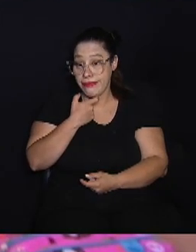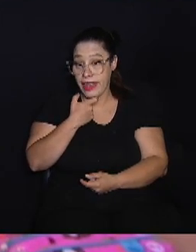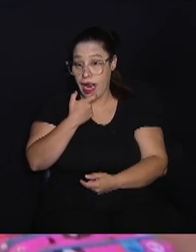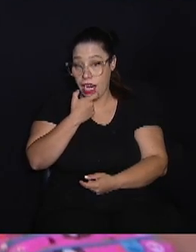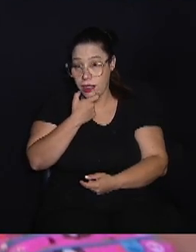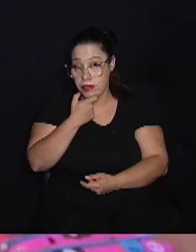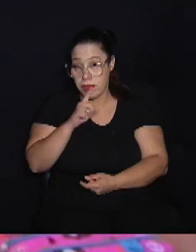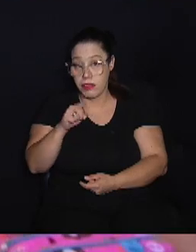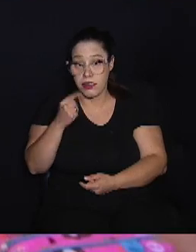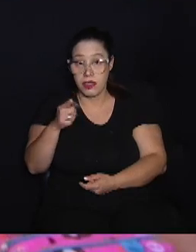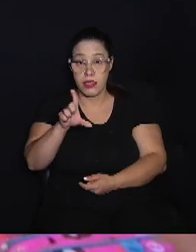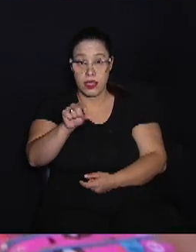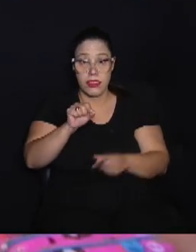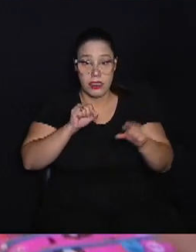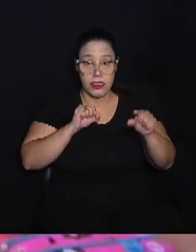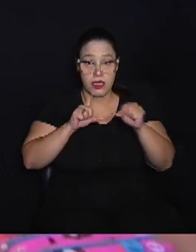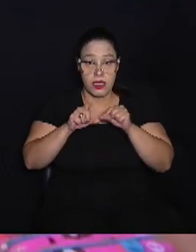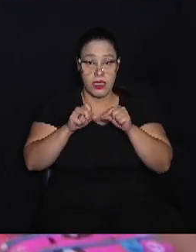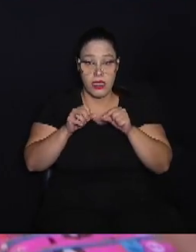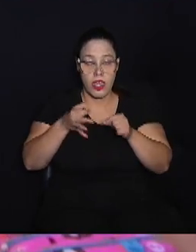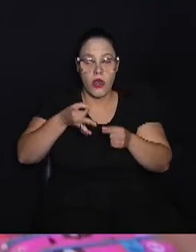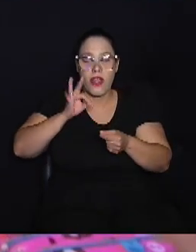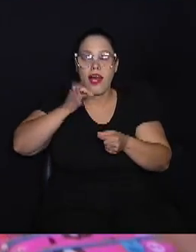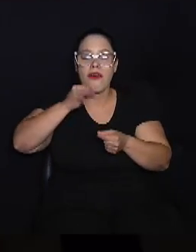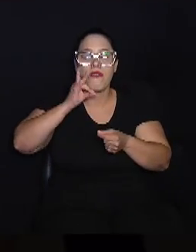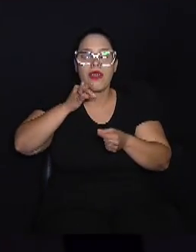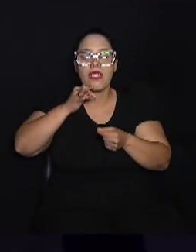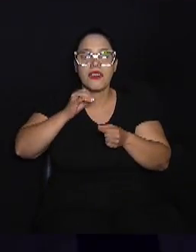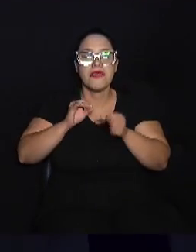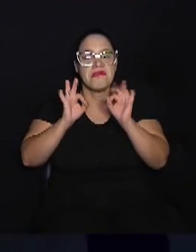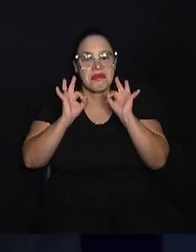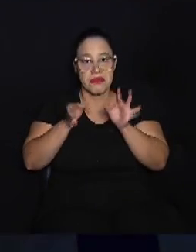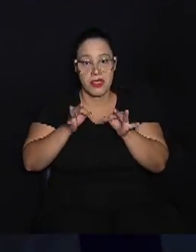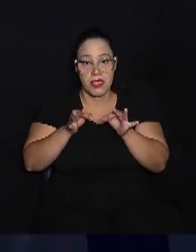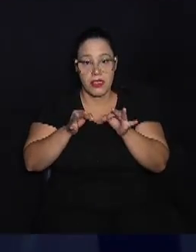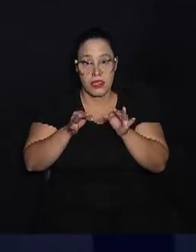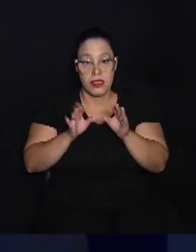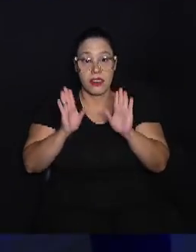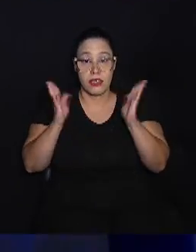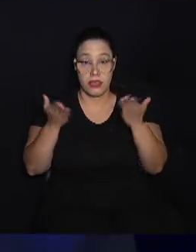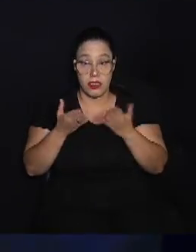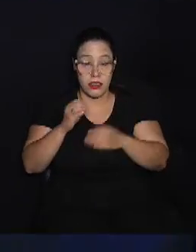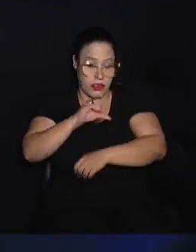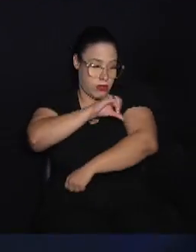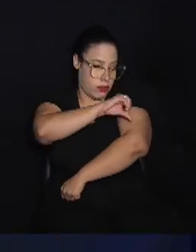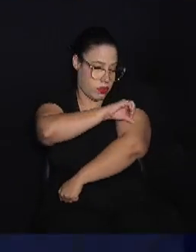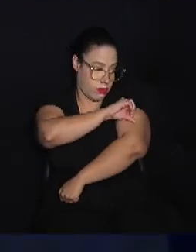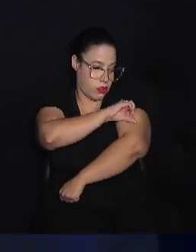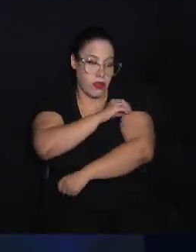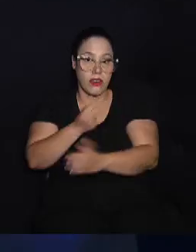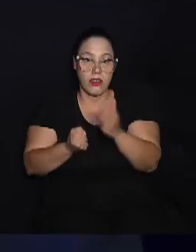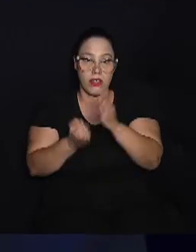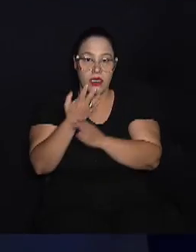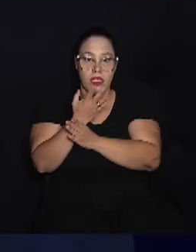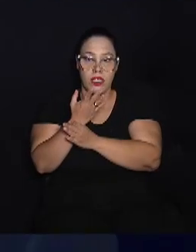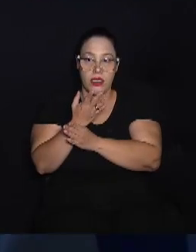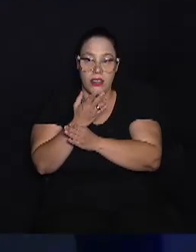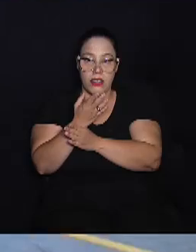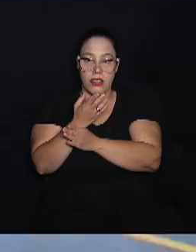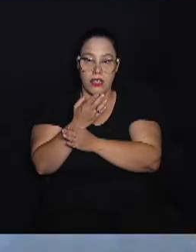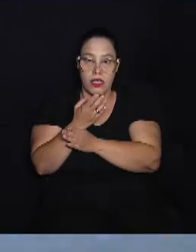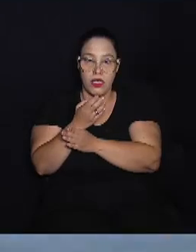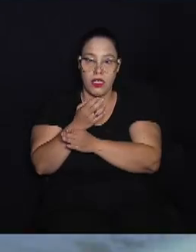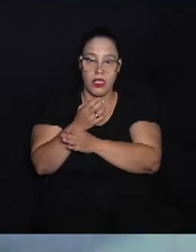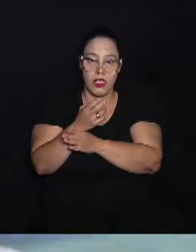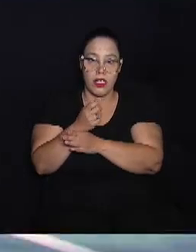Depois eu peguei uma sementinha de café para tirar e deu certo. Já os estudantes do nono ano criaram uma lanterna de luz